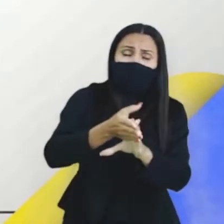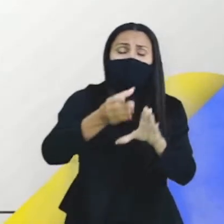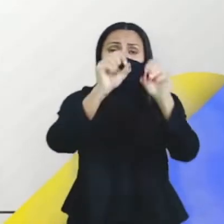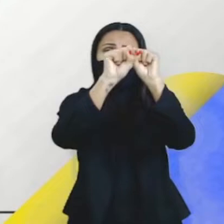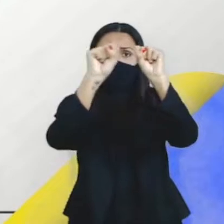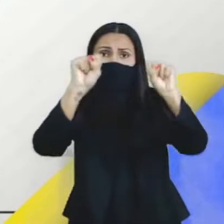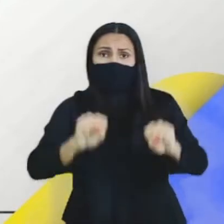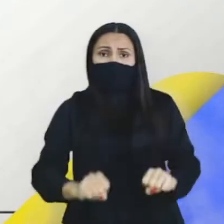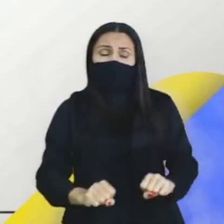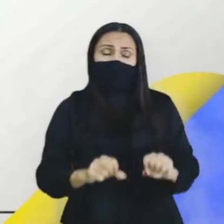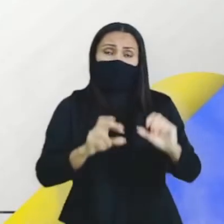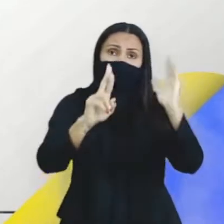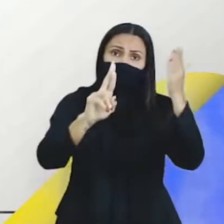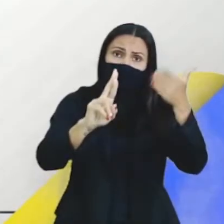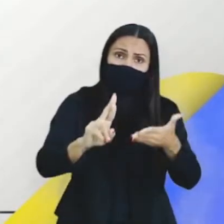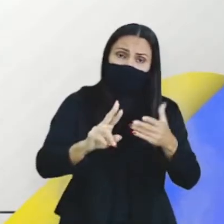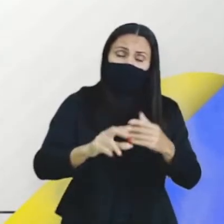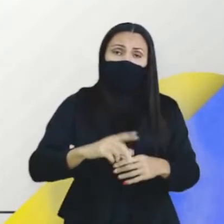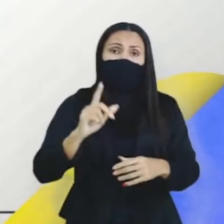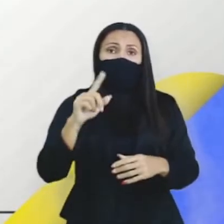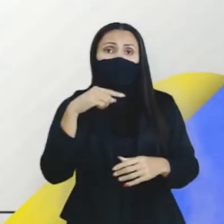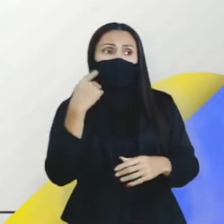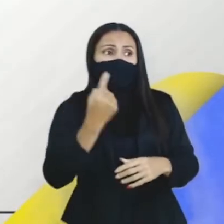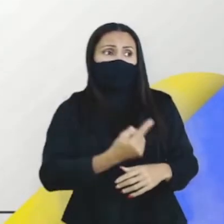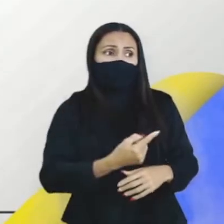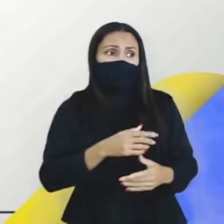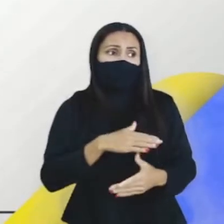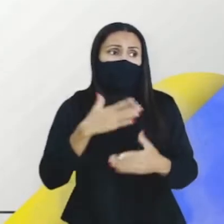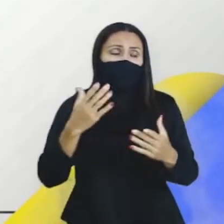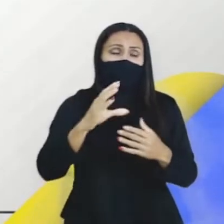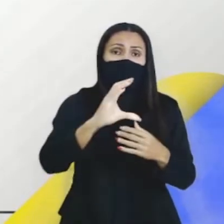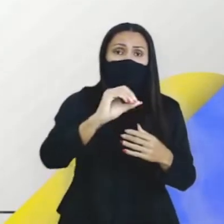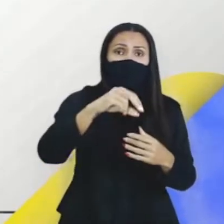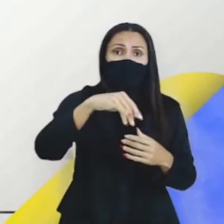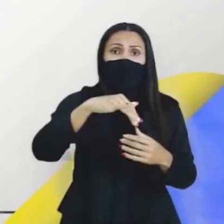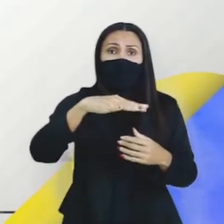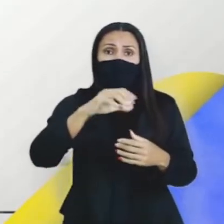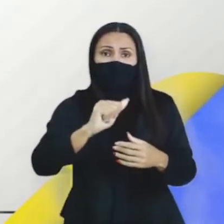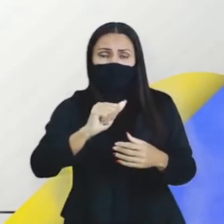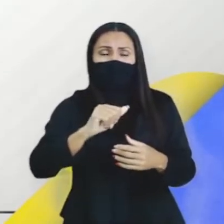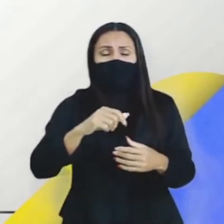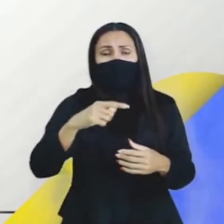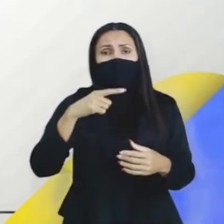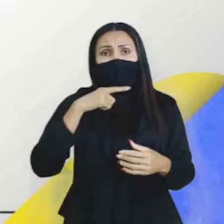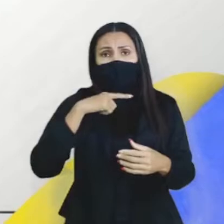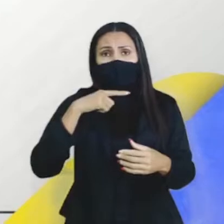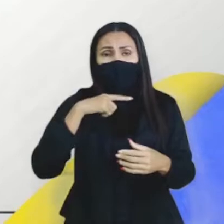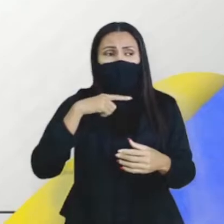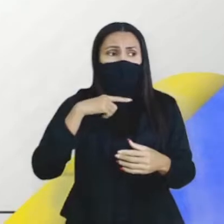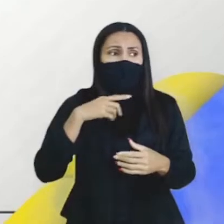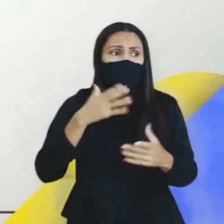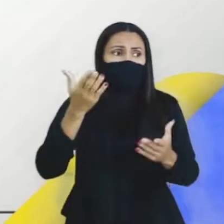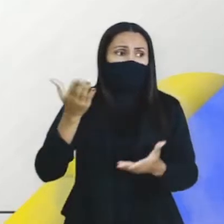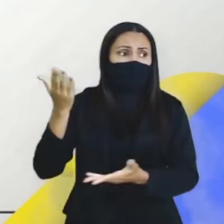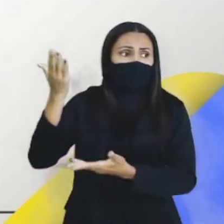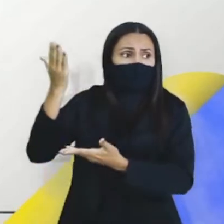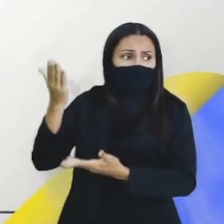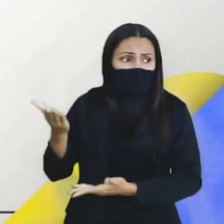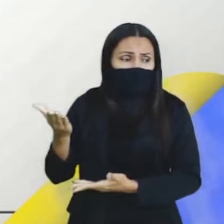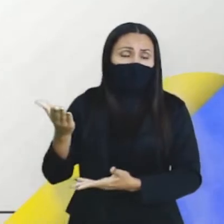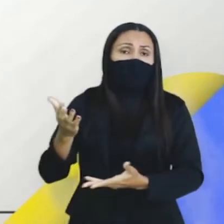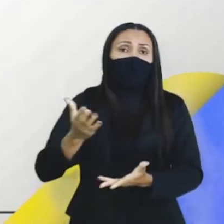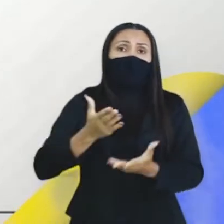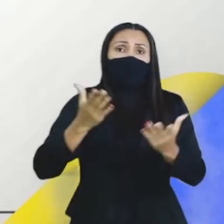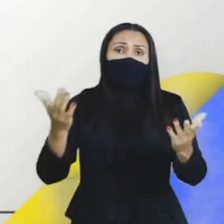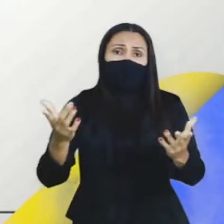de representação. Nós temos a projeção cônica, que tem as suas projetantes incidindo para um